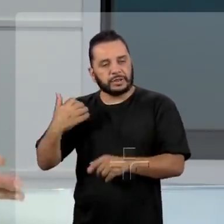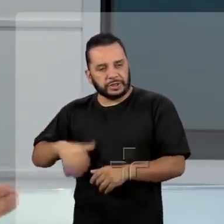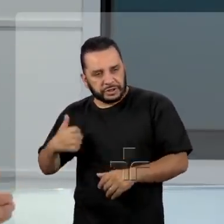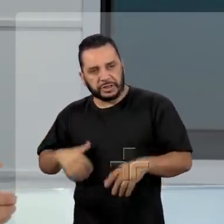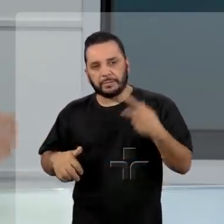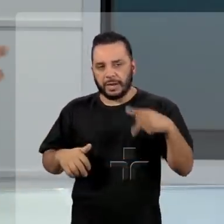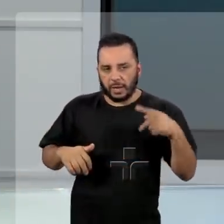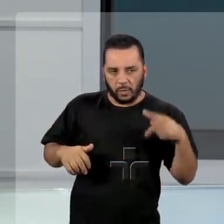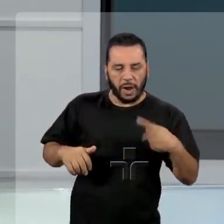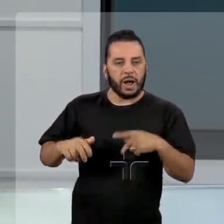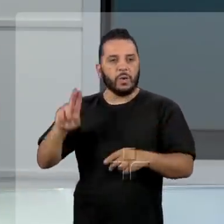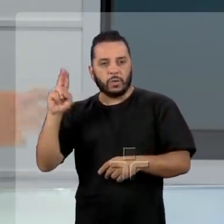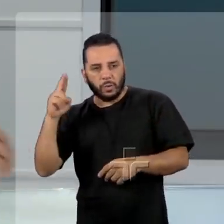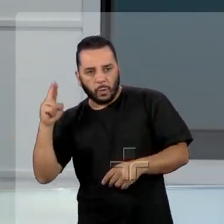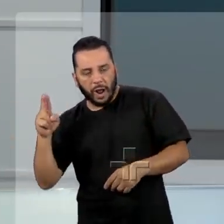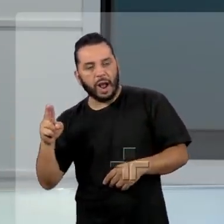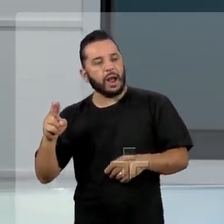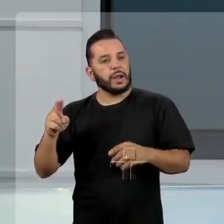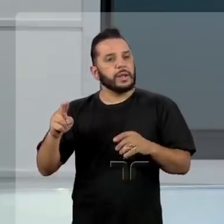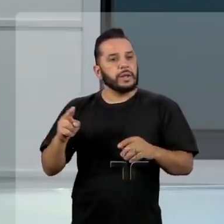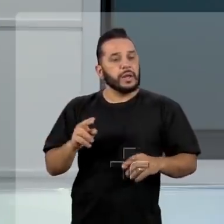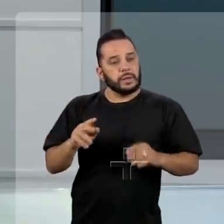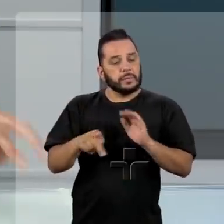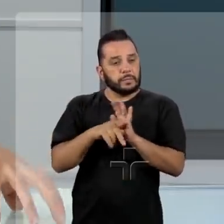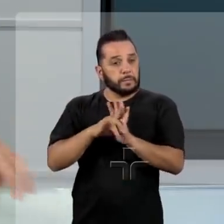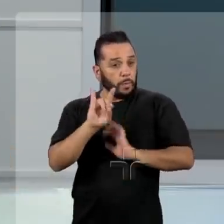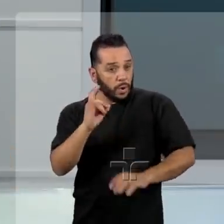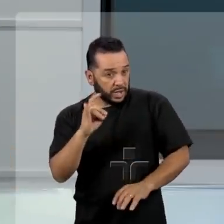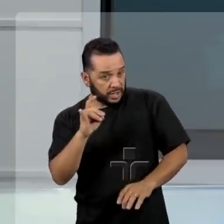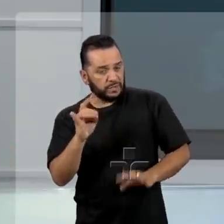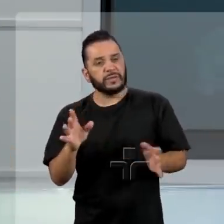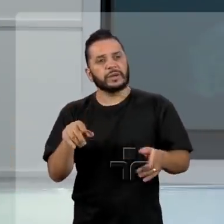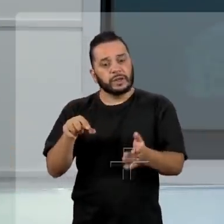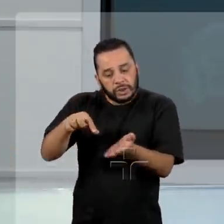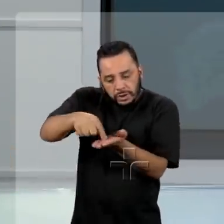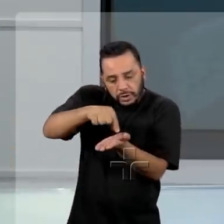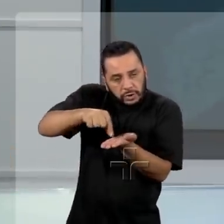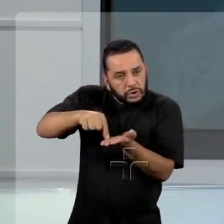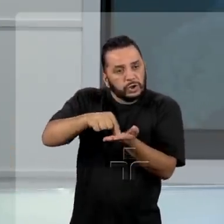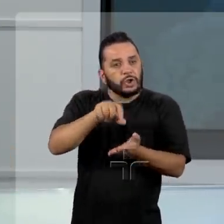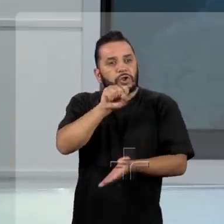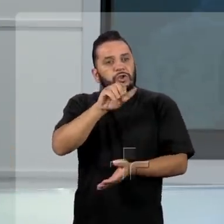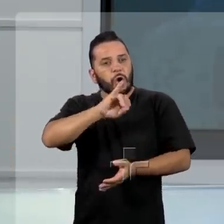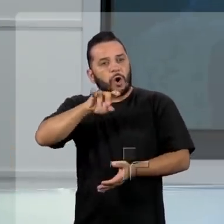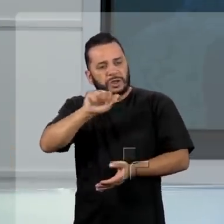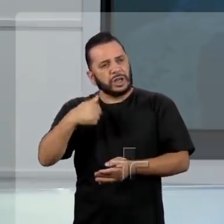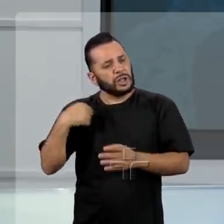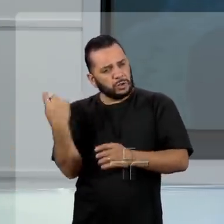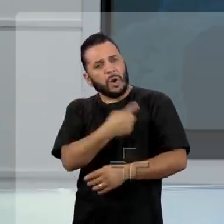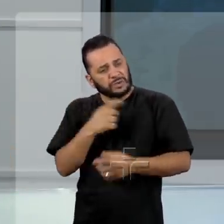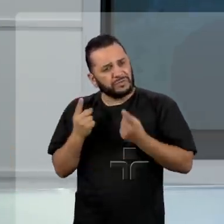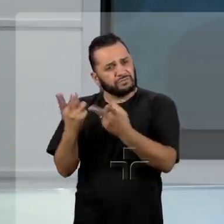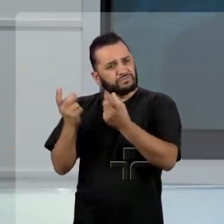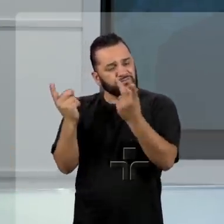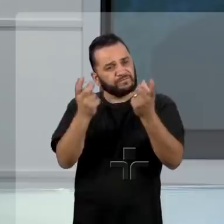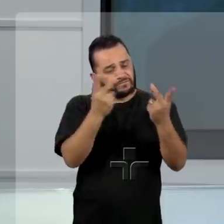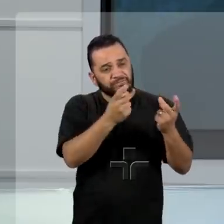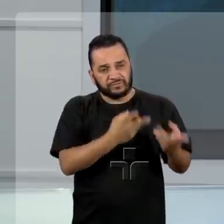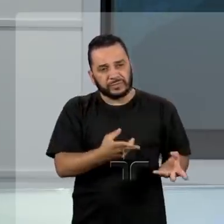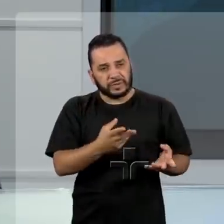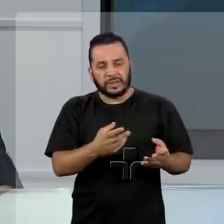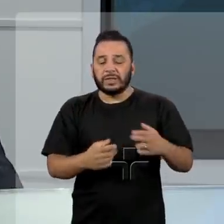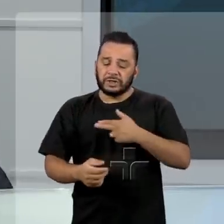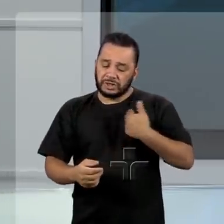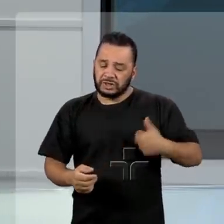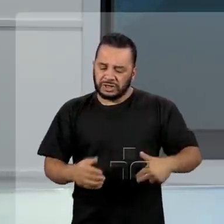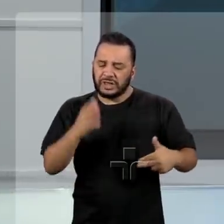própria Bolívia. Soja, nós todos vendemos para eles. Então, vamos trabalhar em conjunto para lidar com a China, que é um parceiro